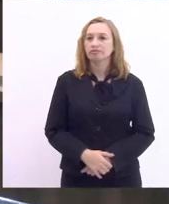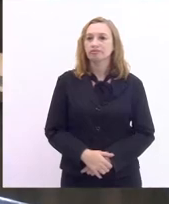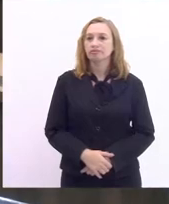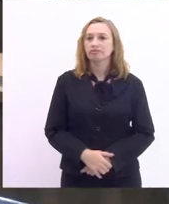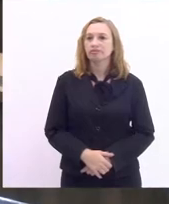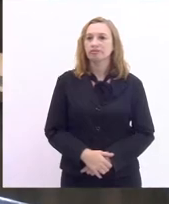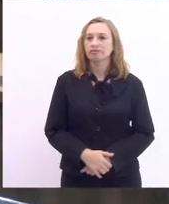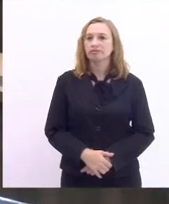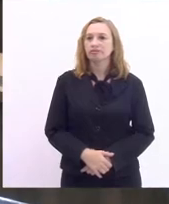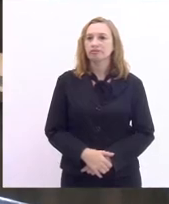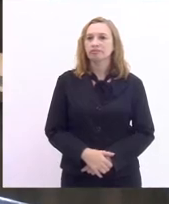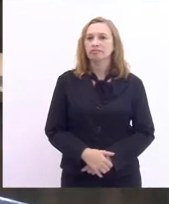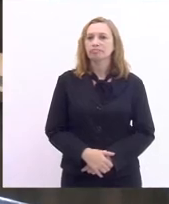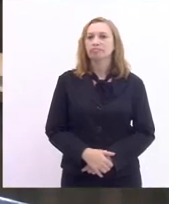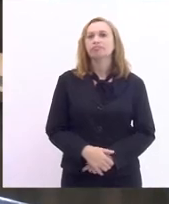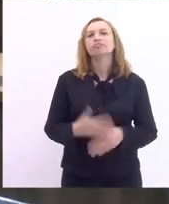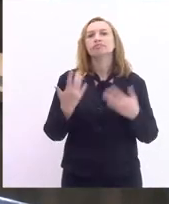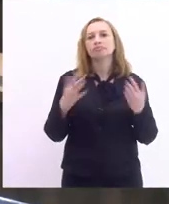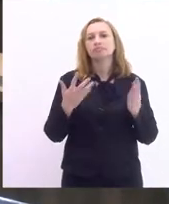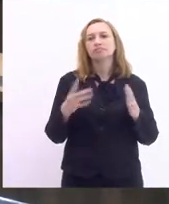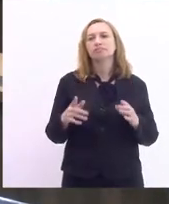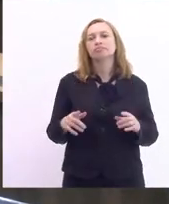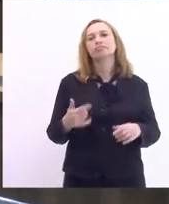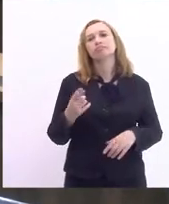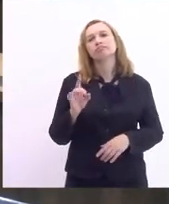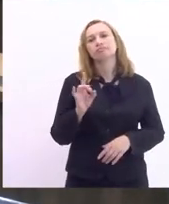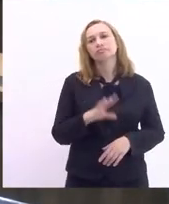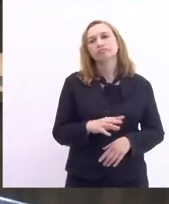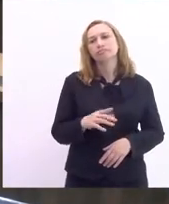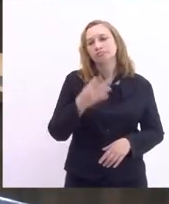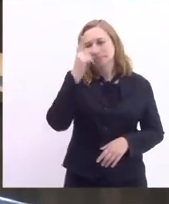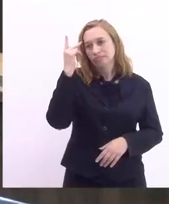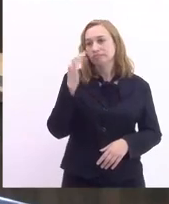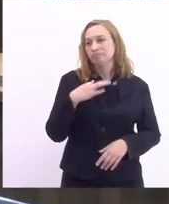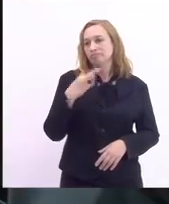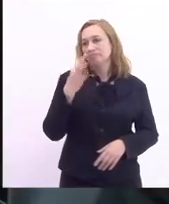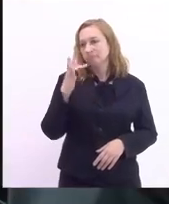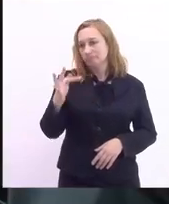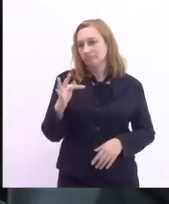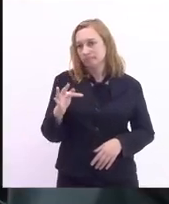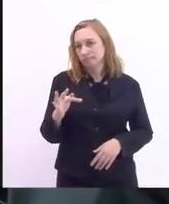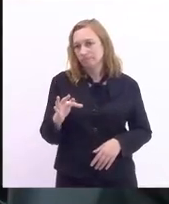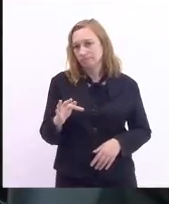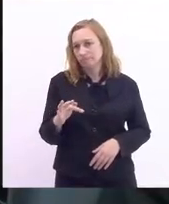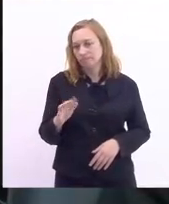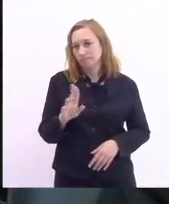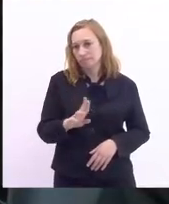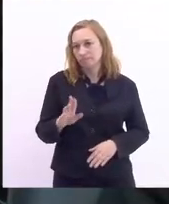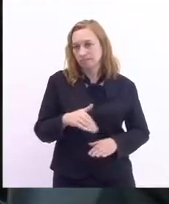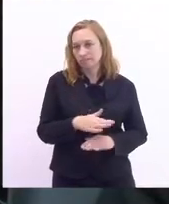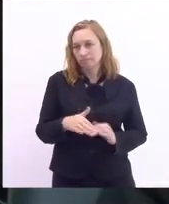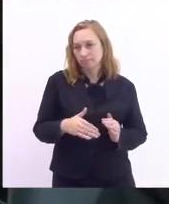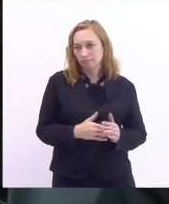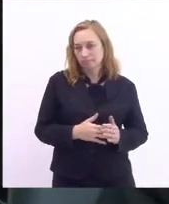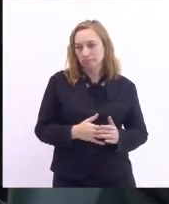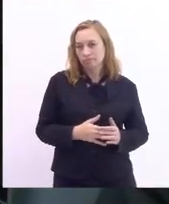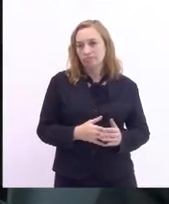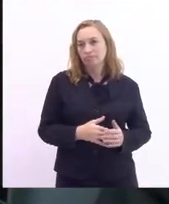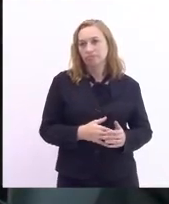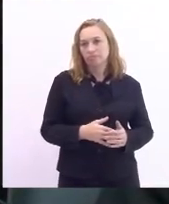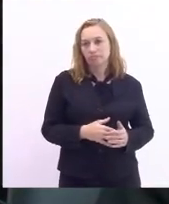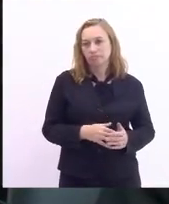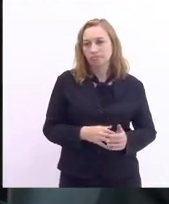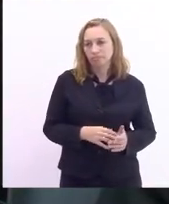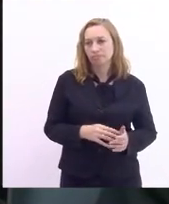Oi eu gostaria de saudar aqui mais uma única pessoa você breve tem cinco minutos vou usar todos e vou passar um pouquinho igual e